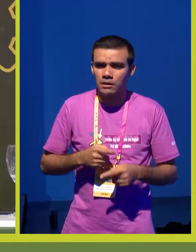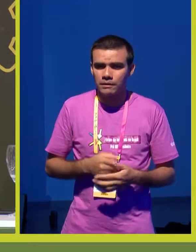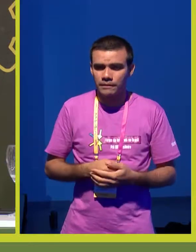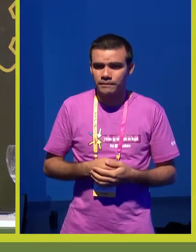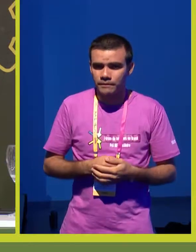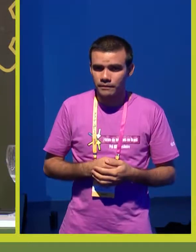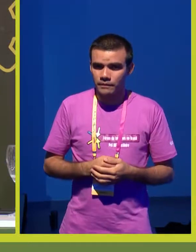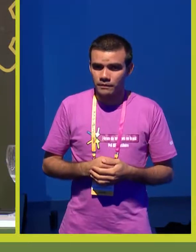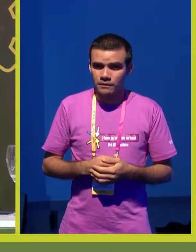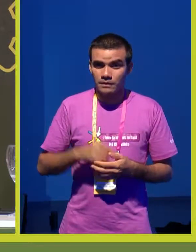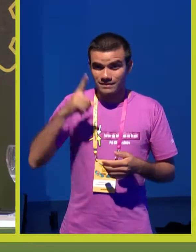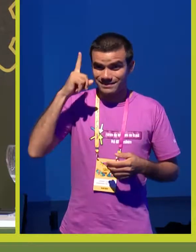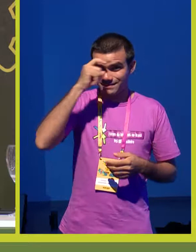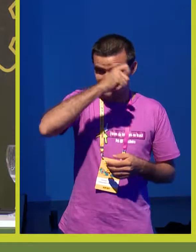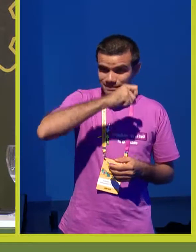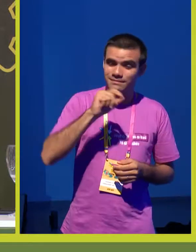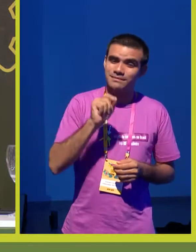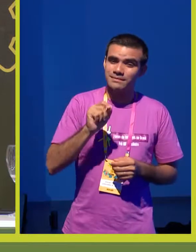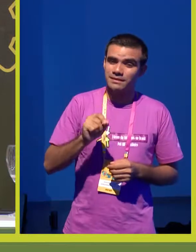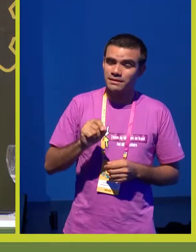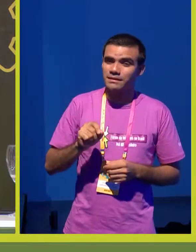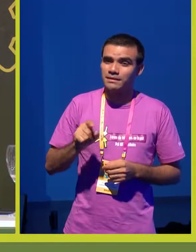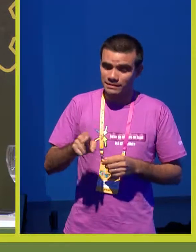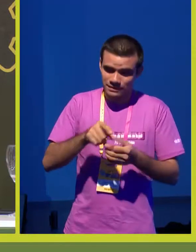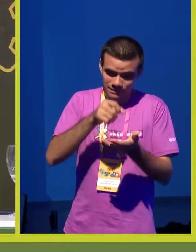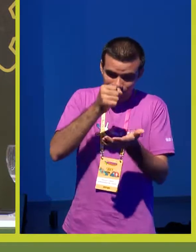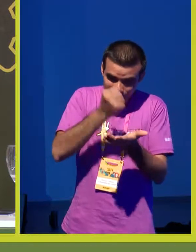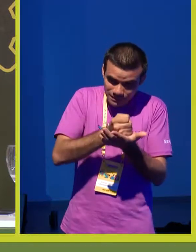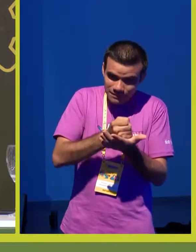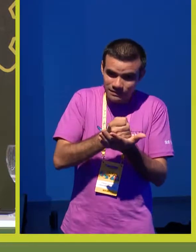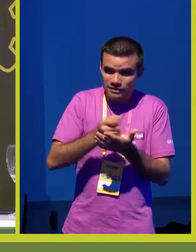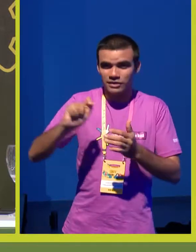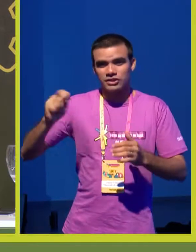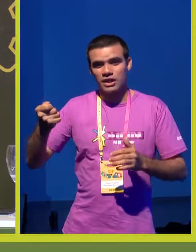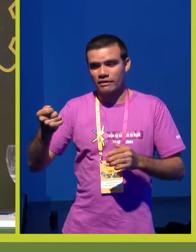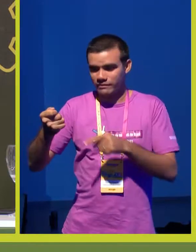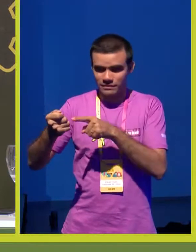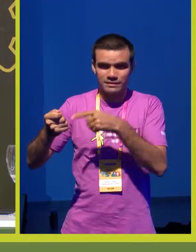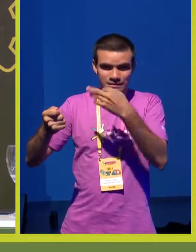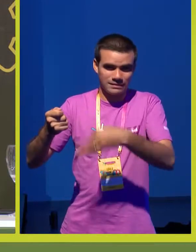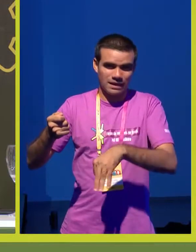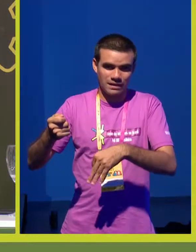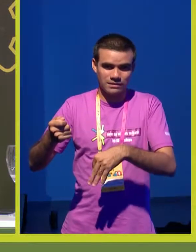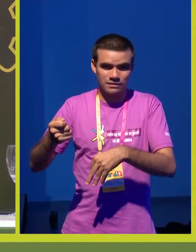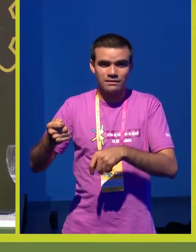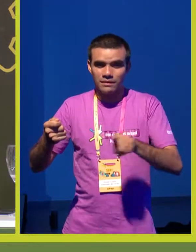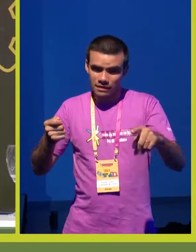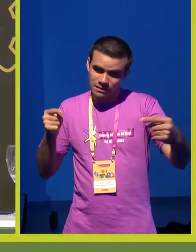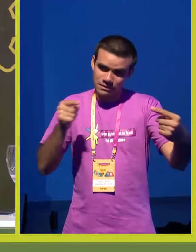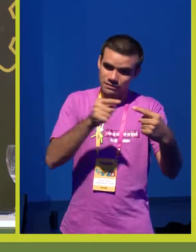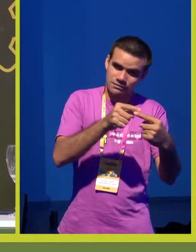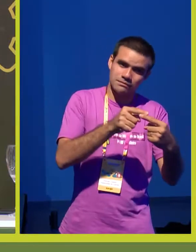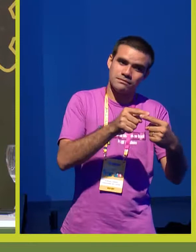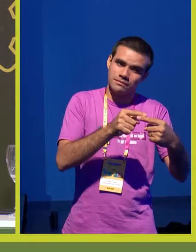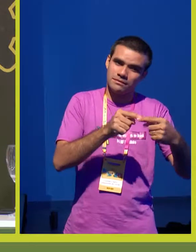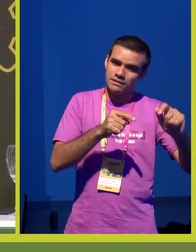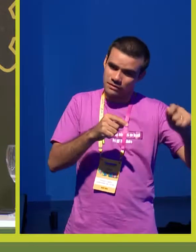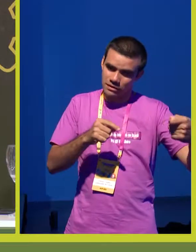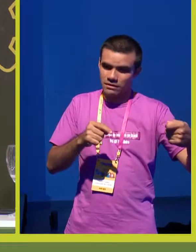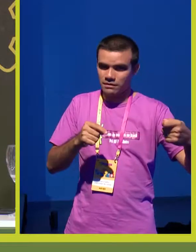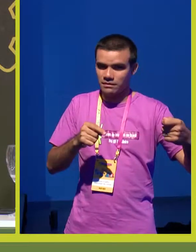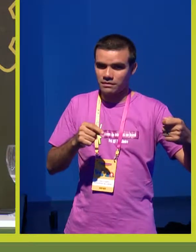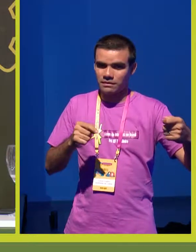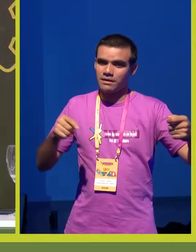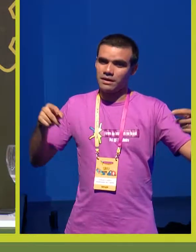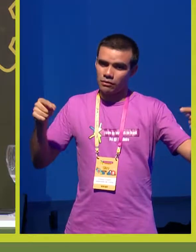um dos maiores desafios é justamente você autenticar que tem a chave pública correta da pessoa com quem você quer se comunicar. Caso